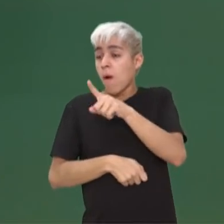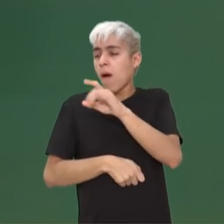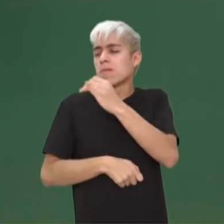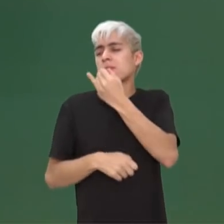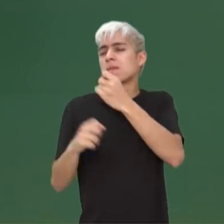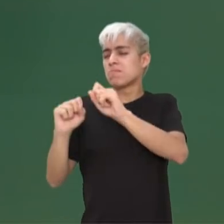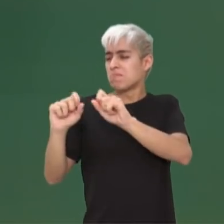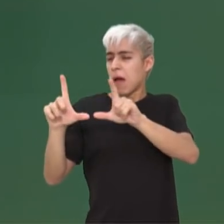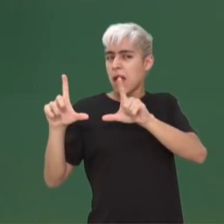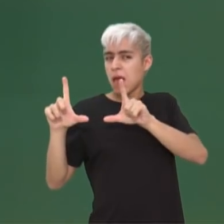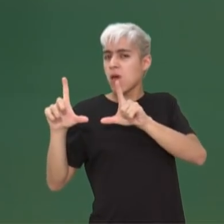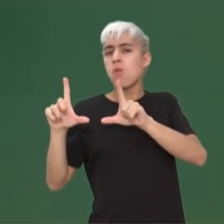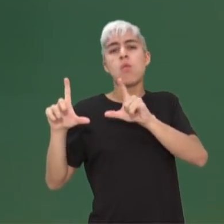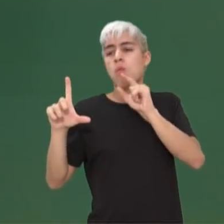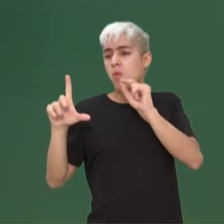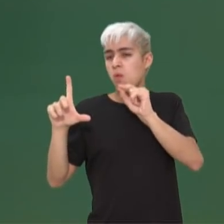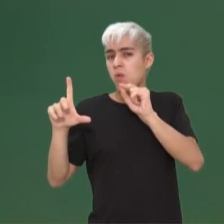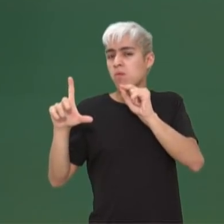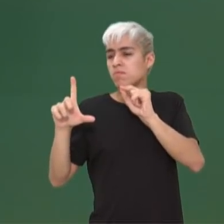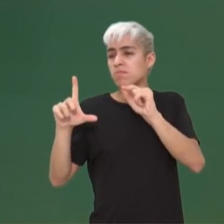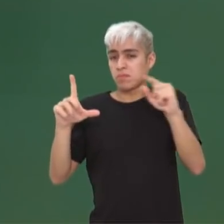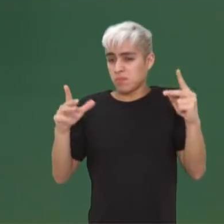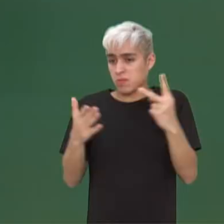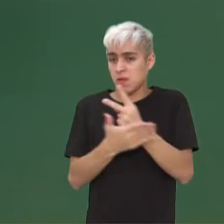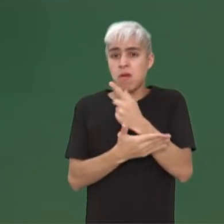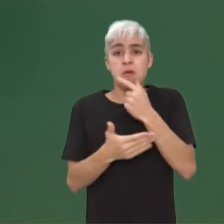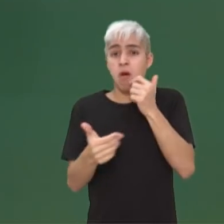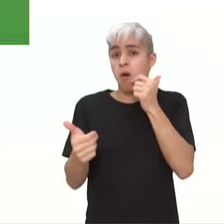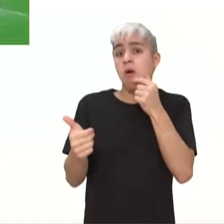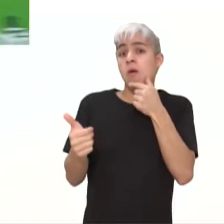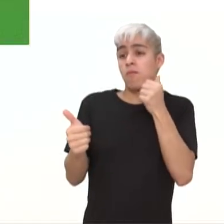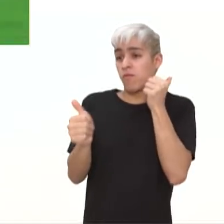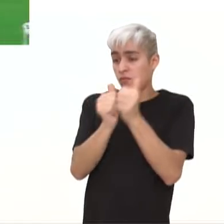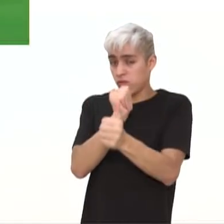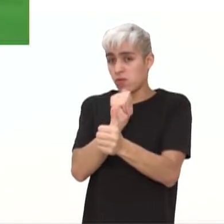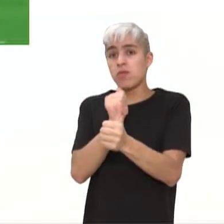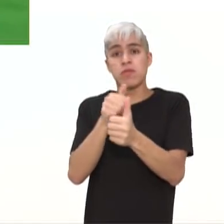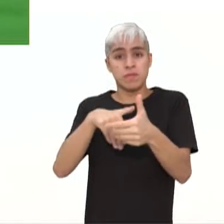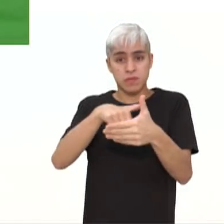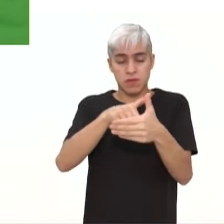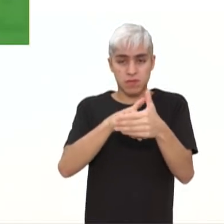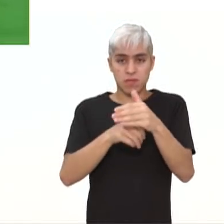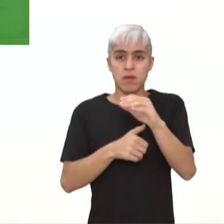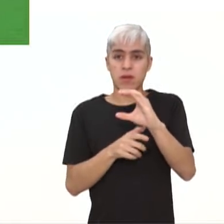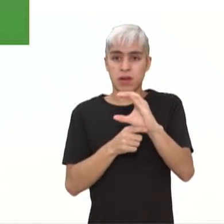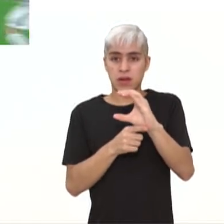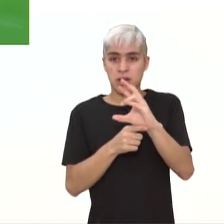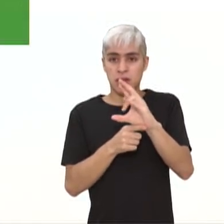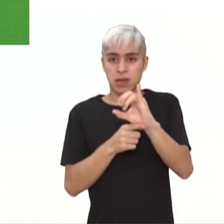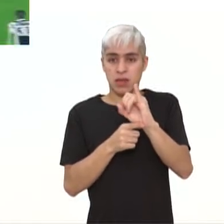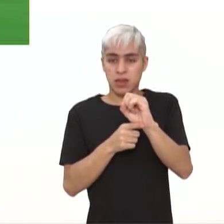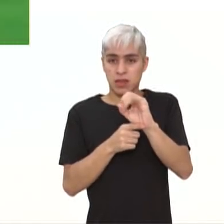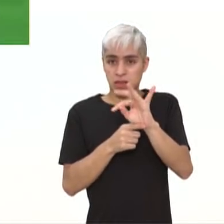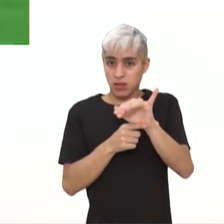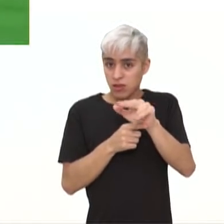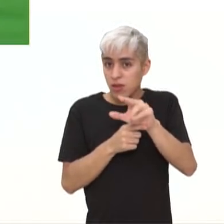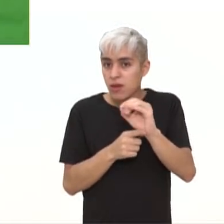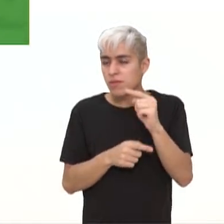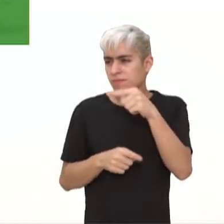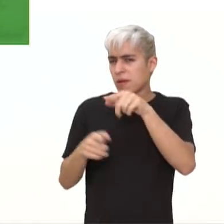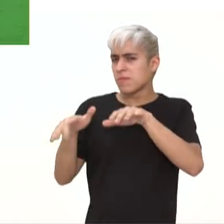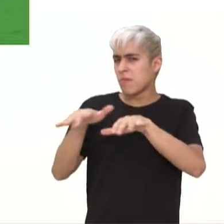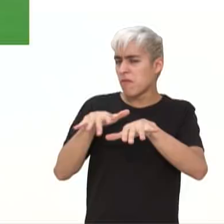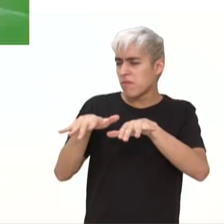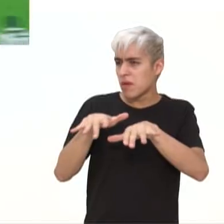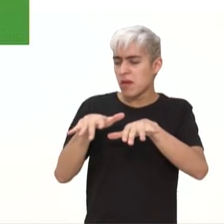estar mostrando aqui para vocês é o caso do Cristiano Ronaldo, que ele fez ali um gol de bicicleta e é um movimento que não é muito comum